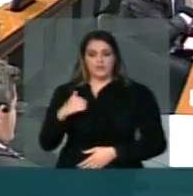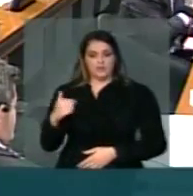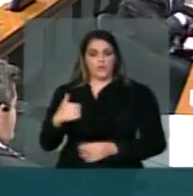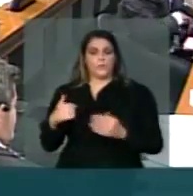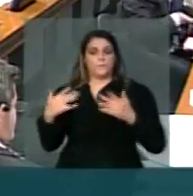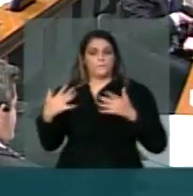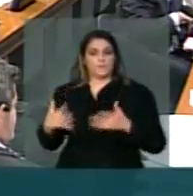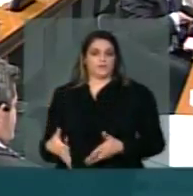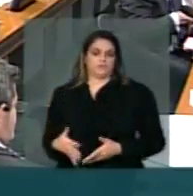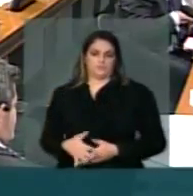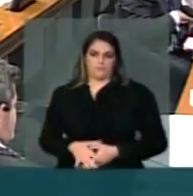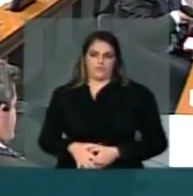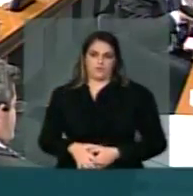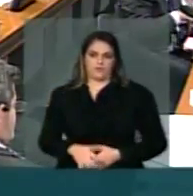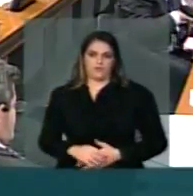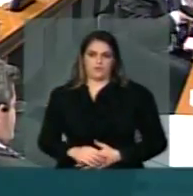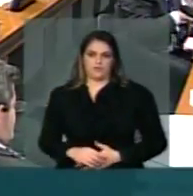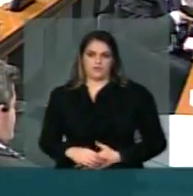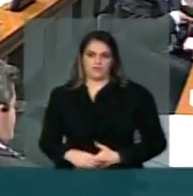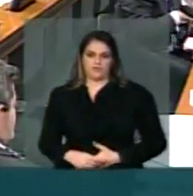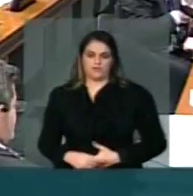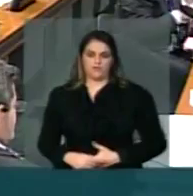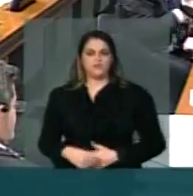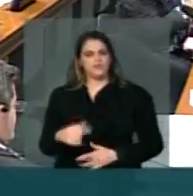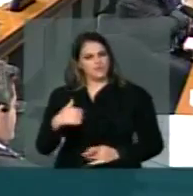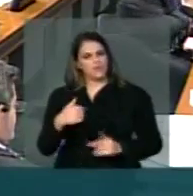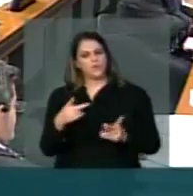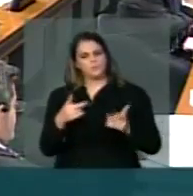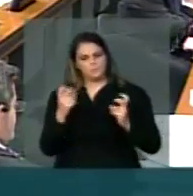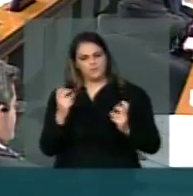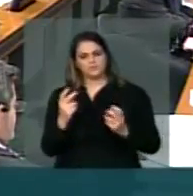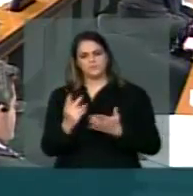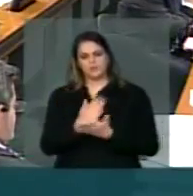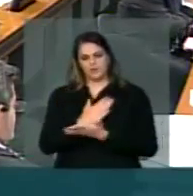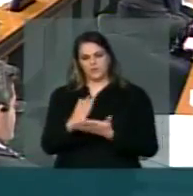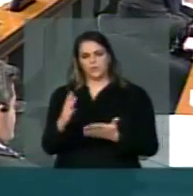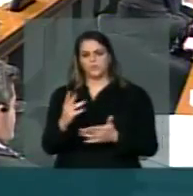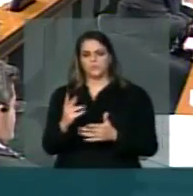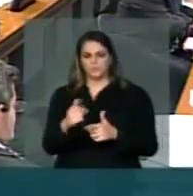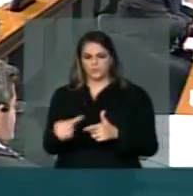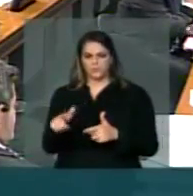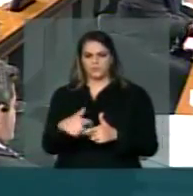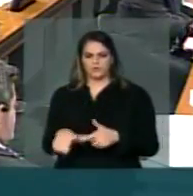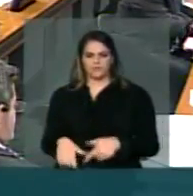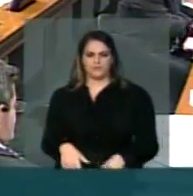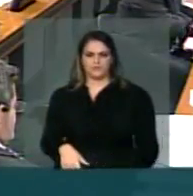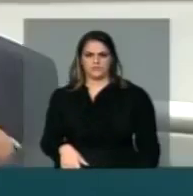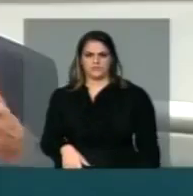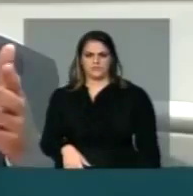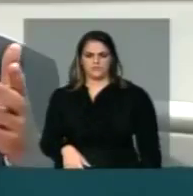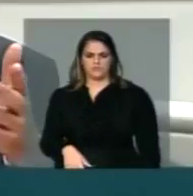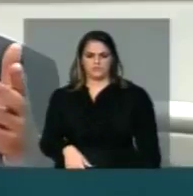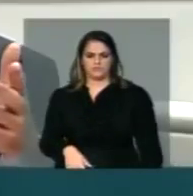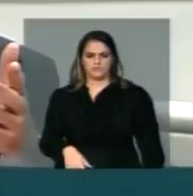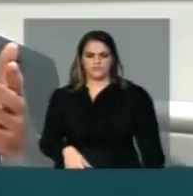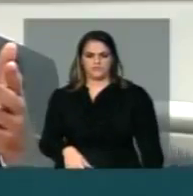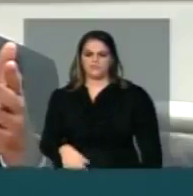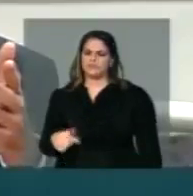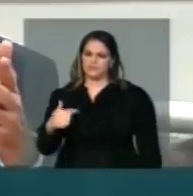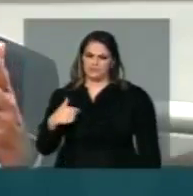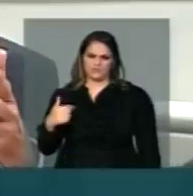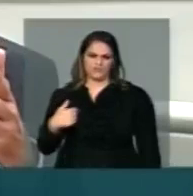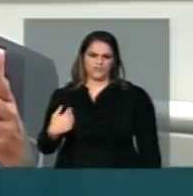membro e pude constatar, sim, alguns problemas. Então, eu, dentro do conjunto dos